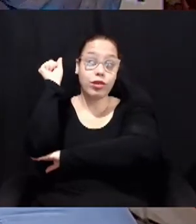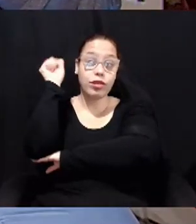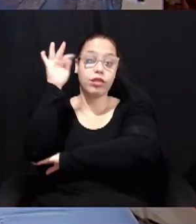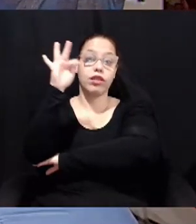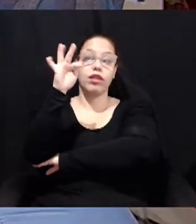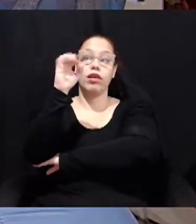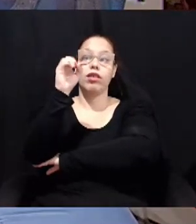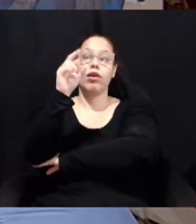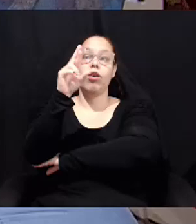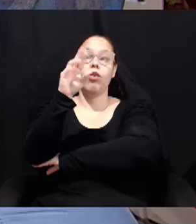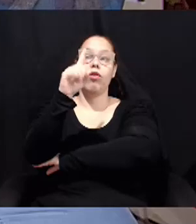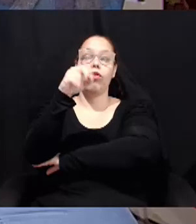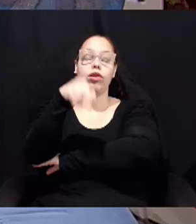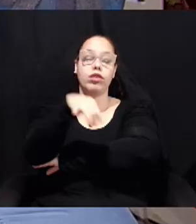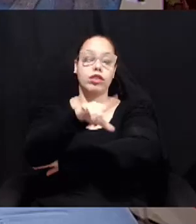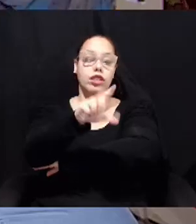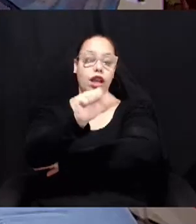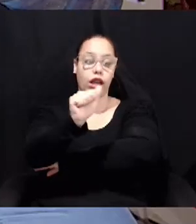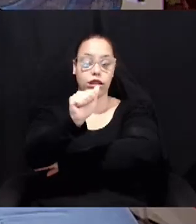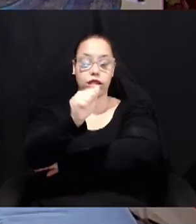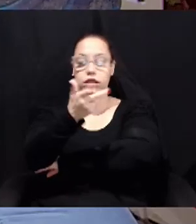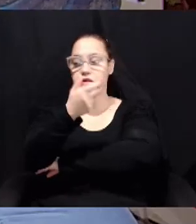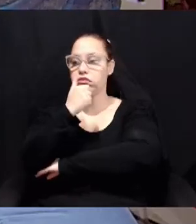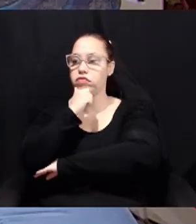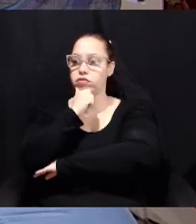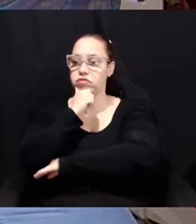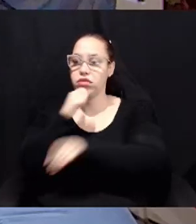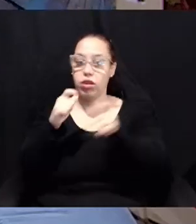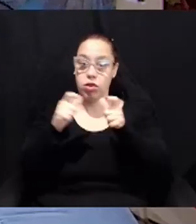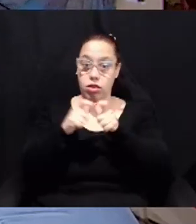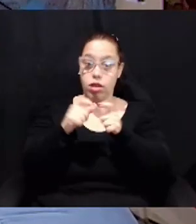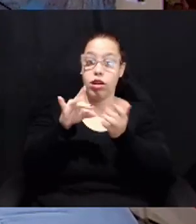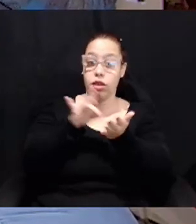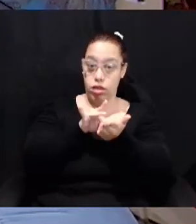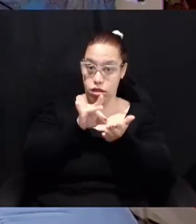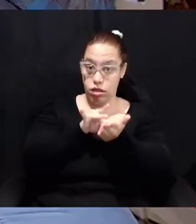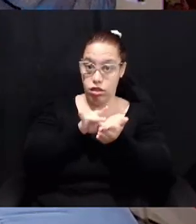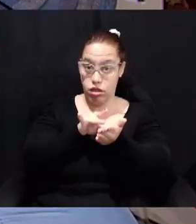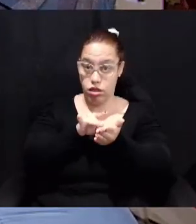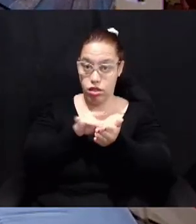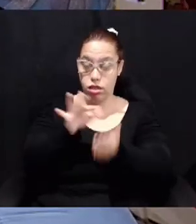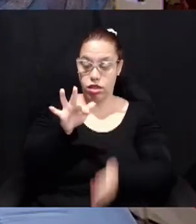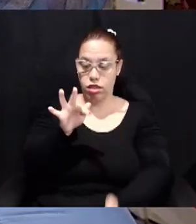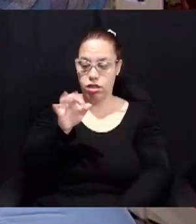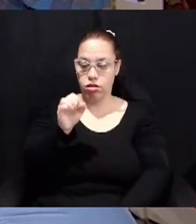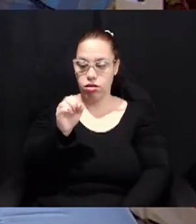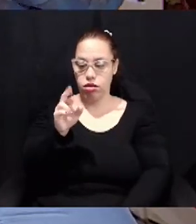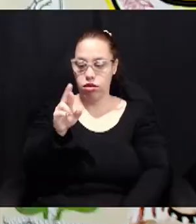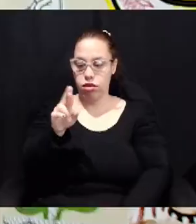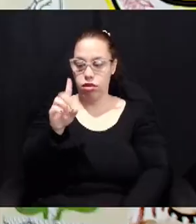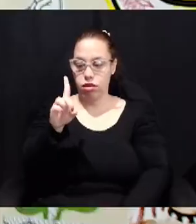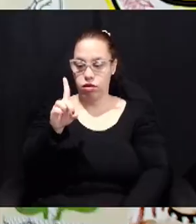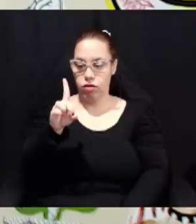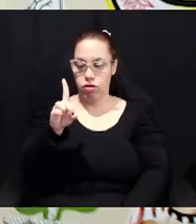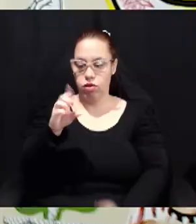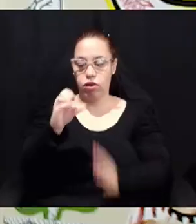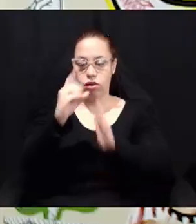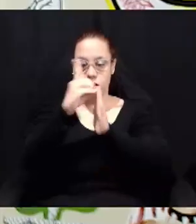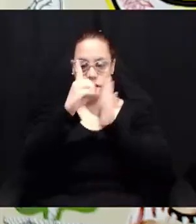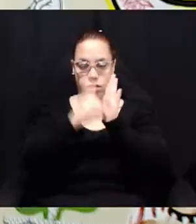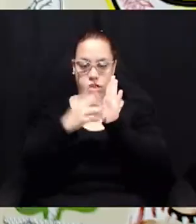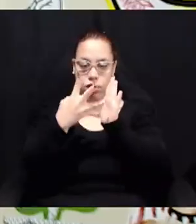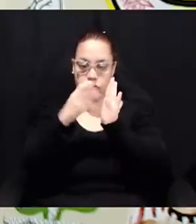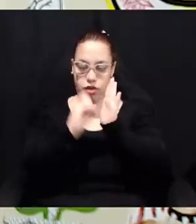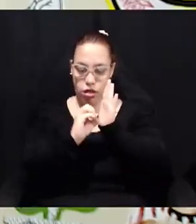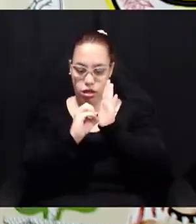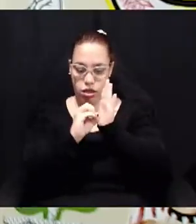porque Fordlândia é uma cidade real que o Ford, na década de 40, tentou